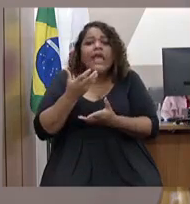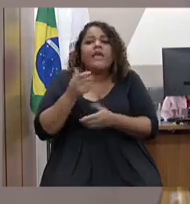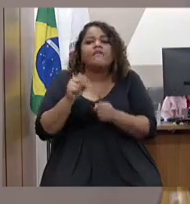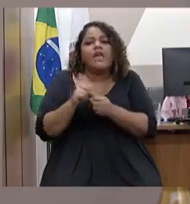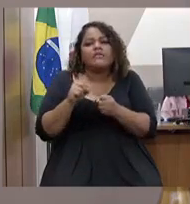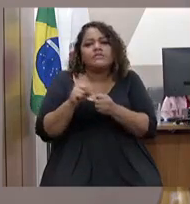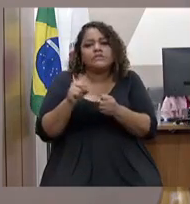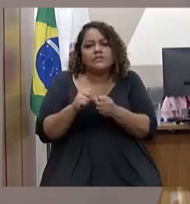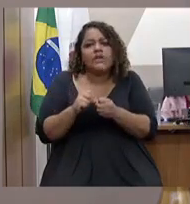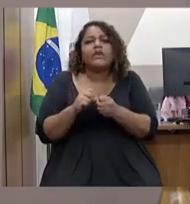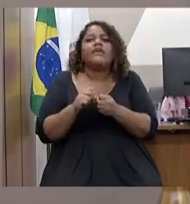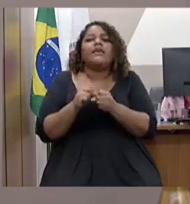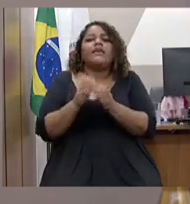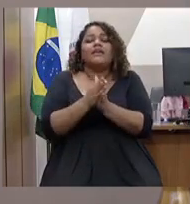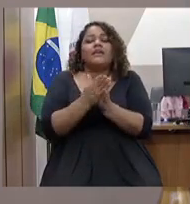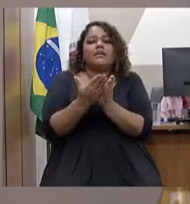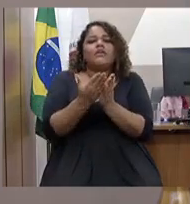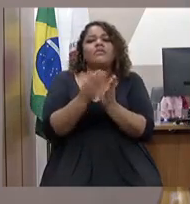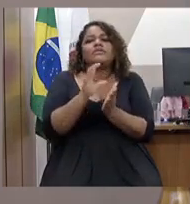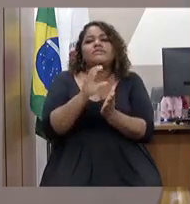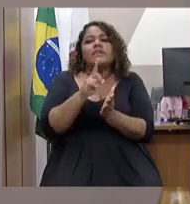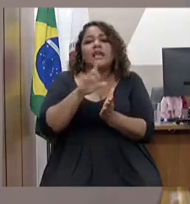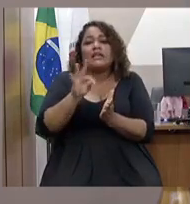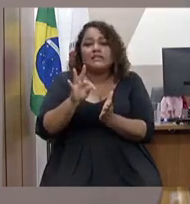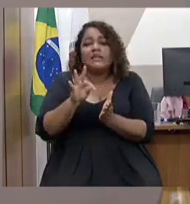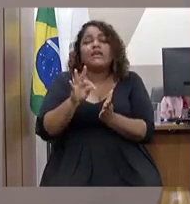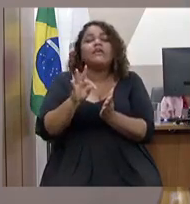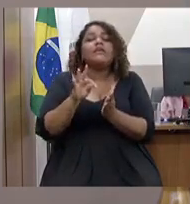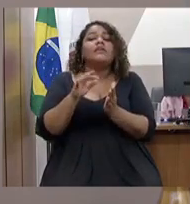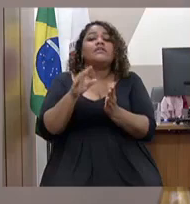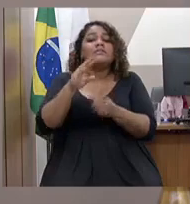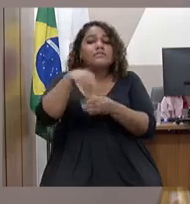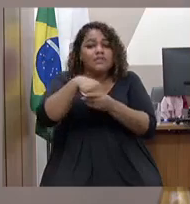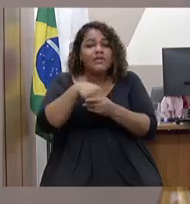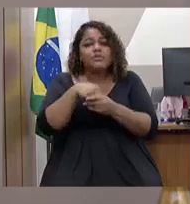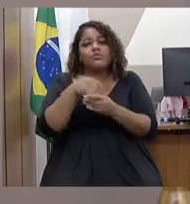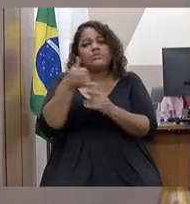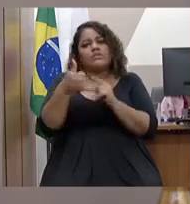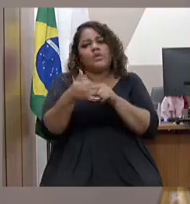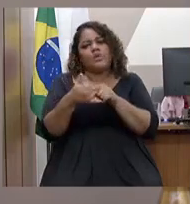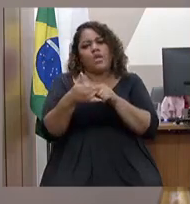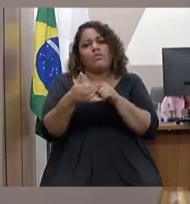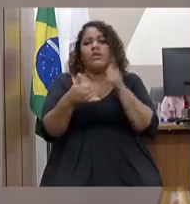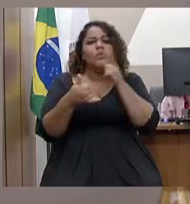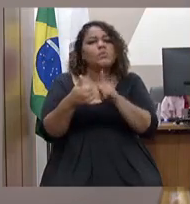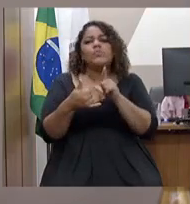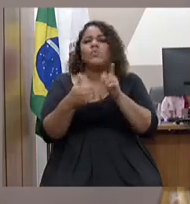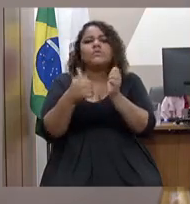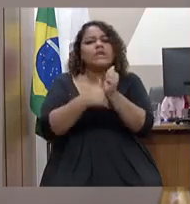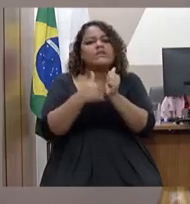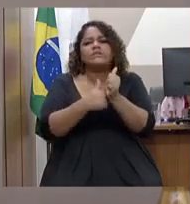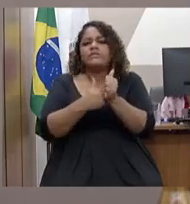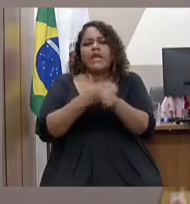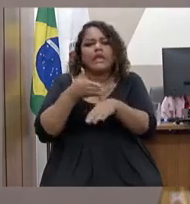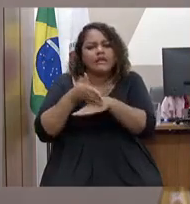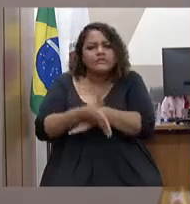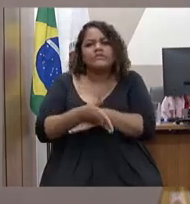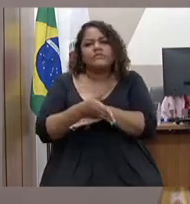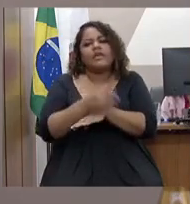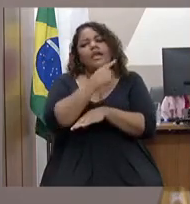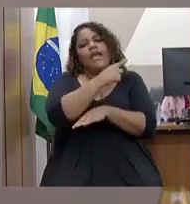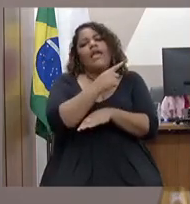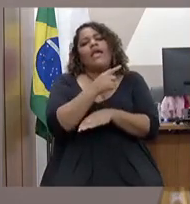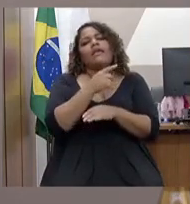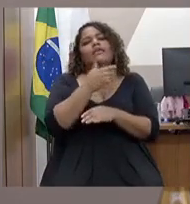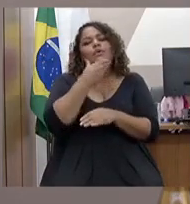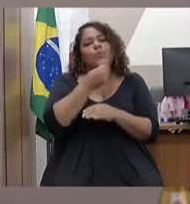no celular dele com a senha dele ele não conseguia acessar até por fim ele pediu a atendente para ir lá e imprimir